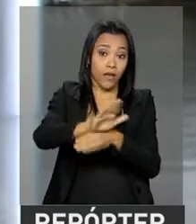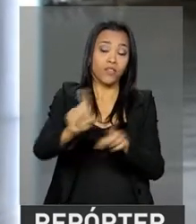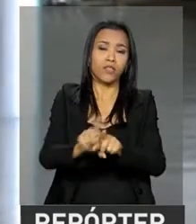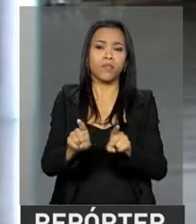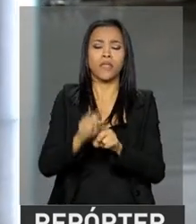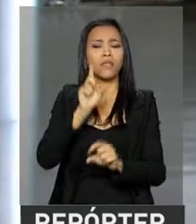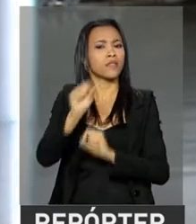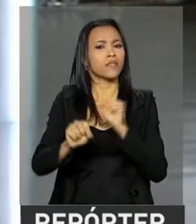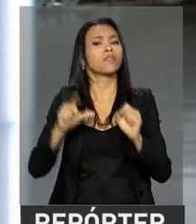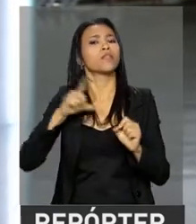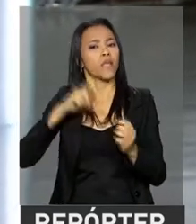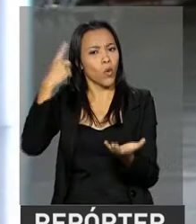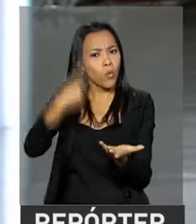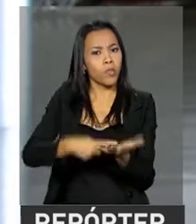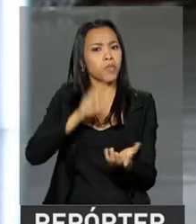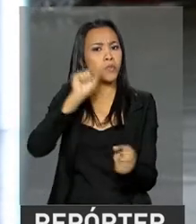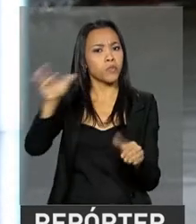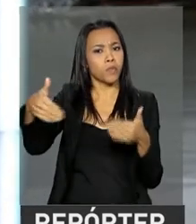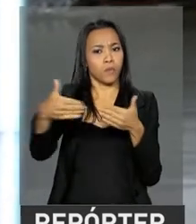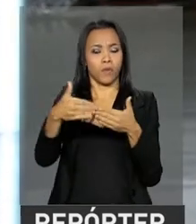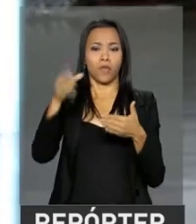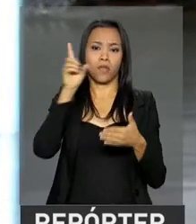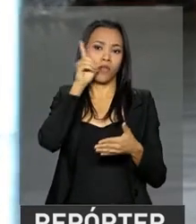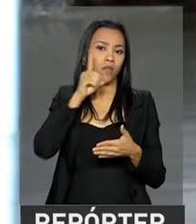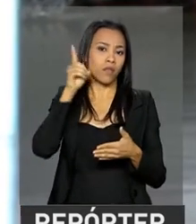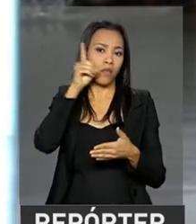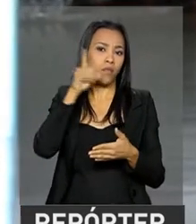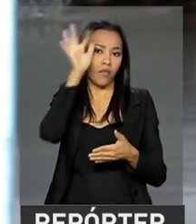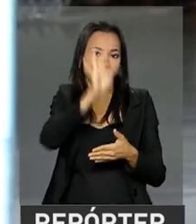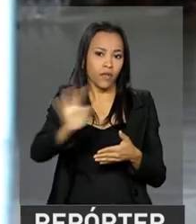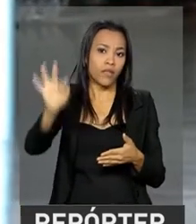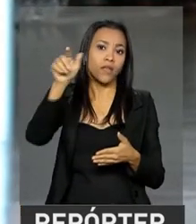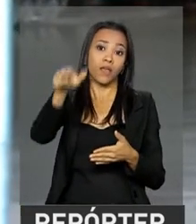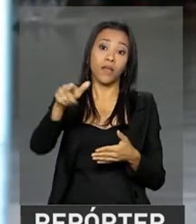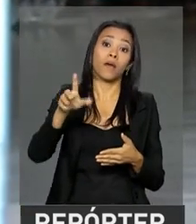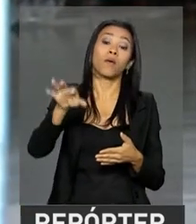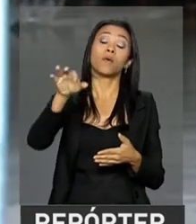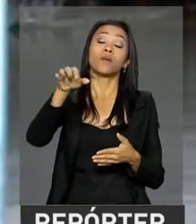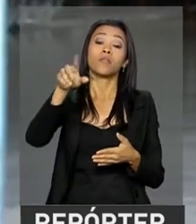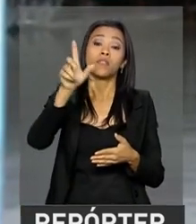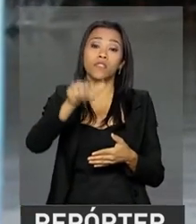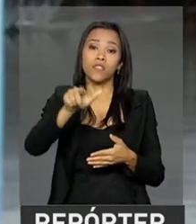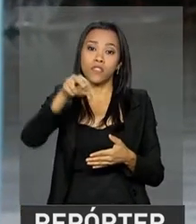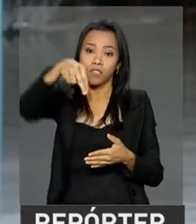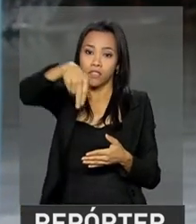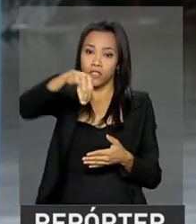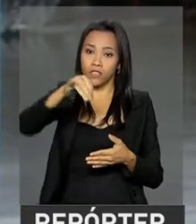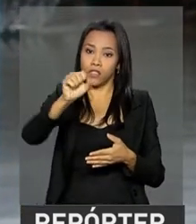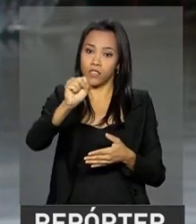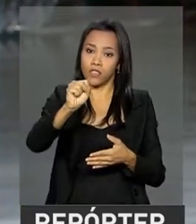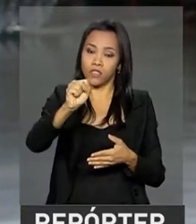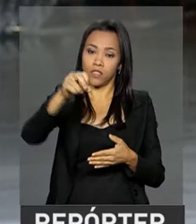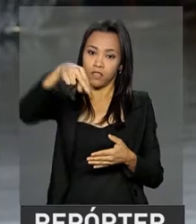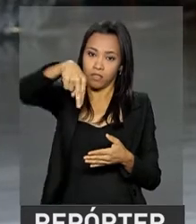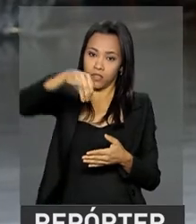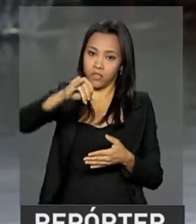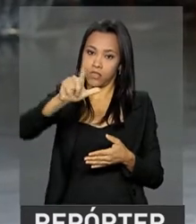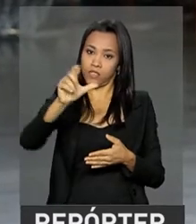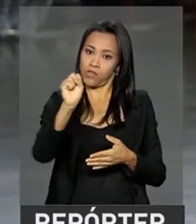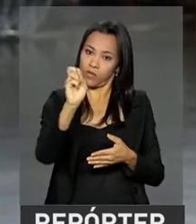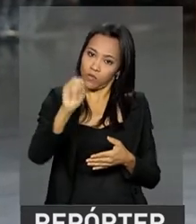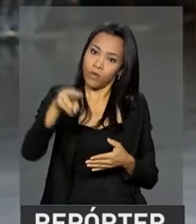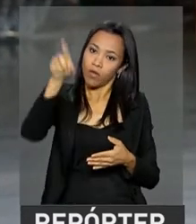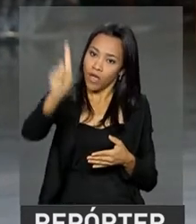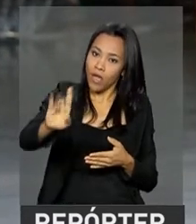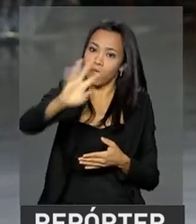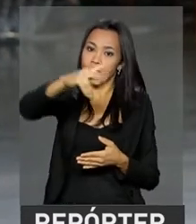também tem uma outra audiência com o deputado federal Nilson Leitão, de Mato Grosso. Ele é presidente da Frente Parlamentar